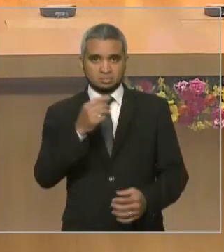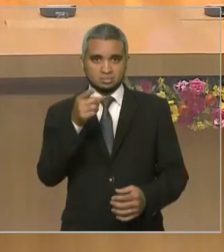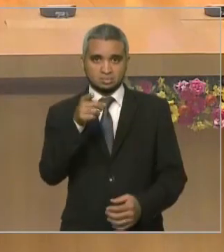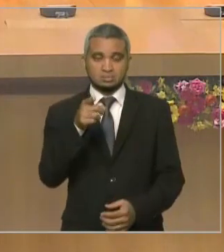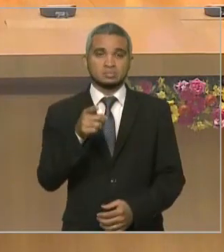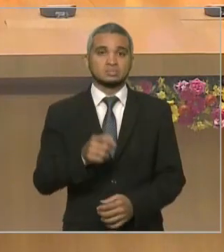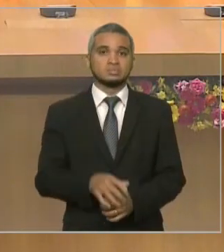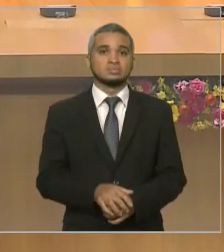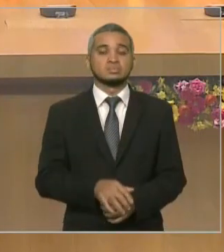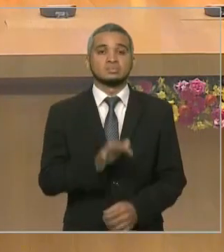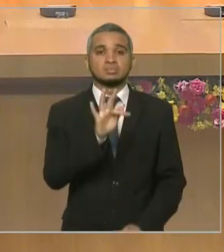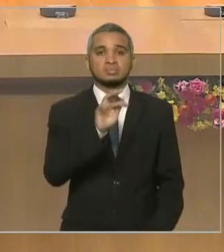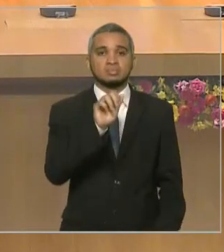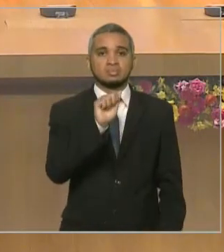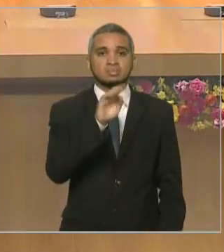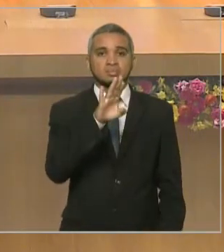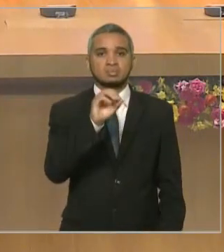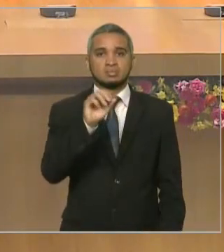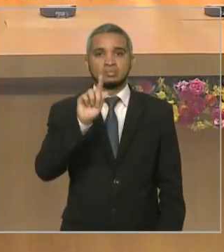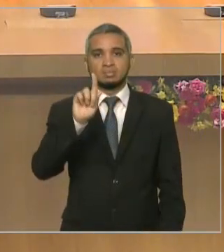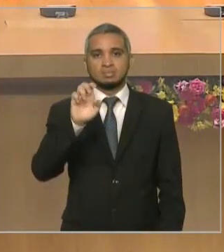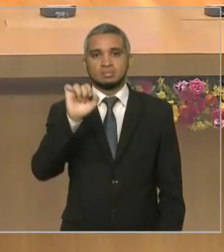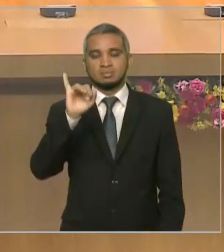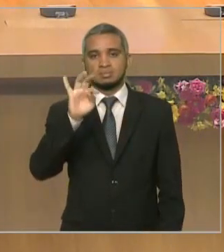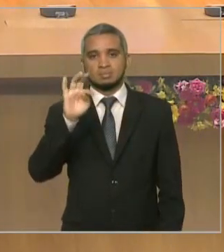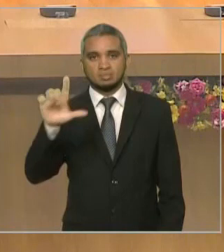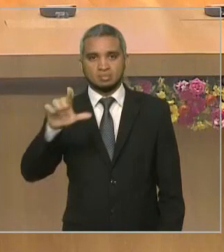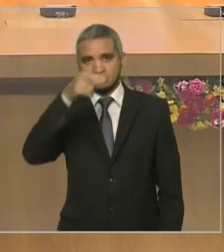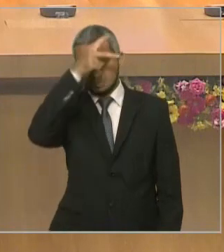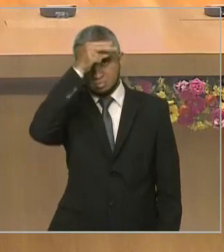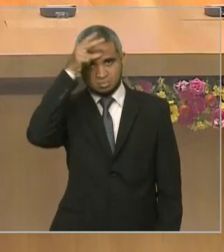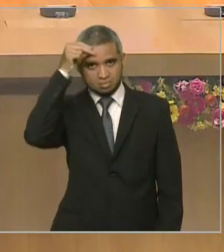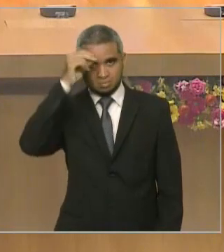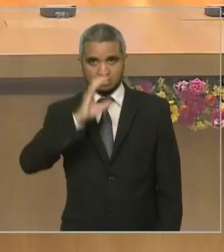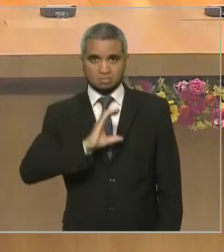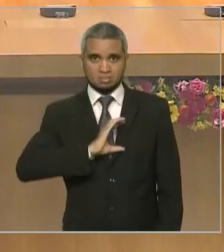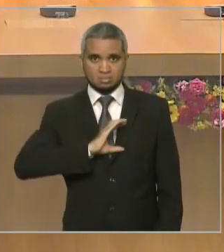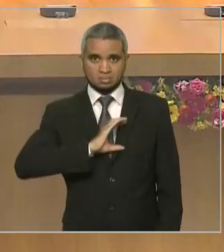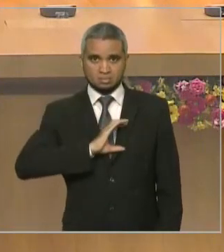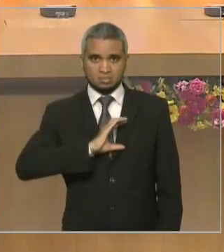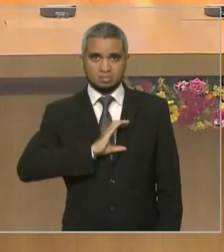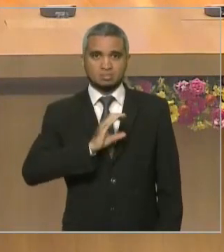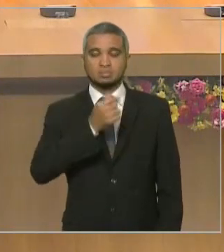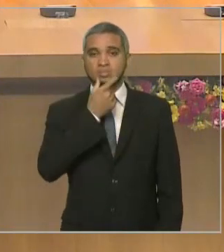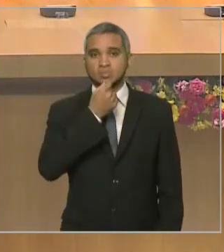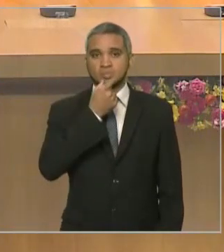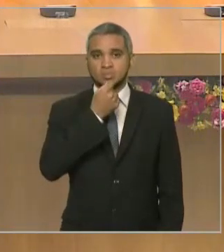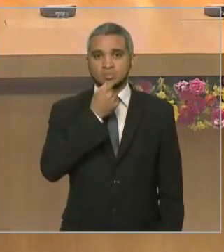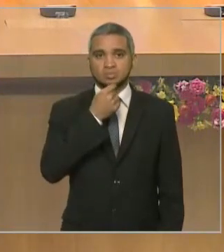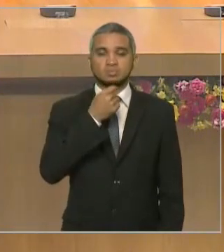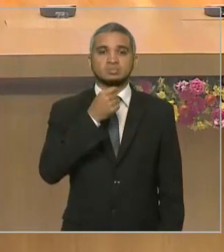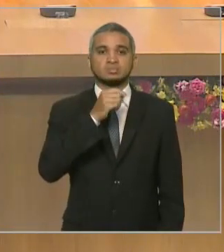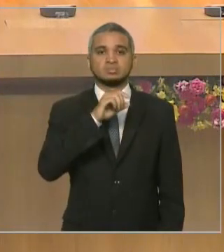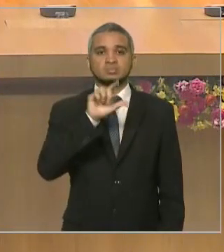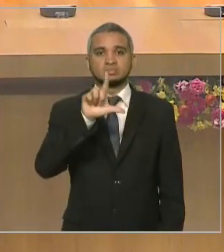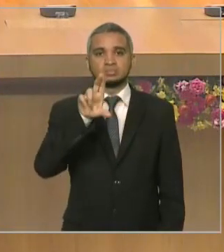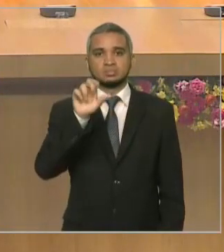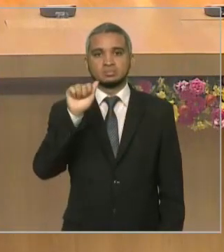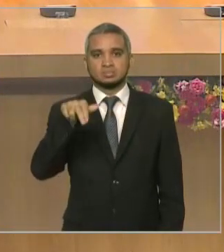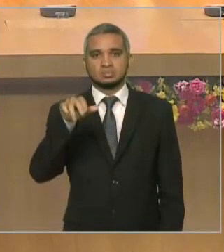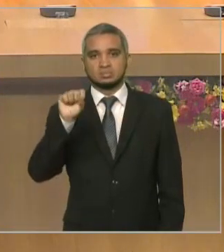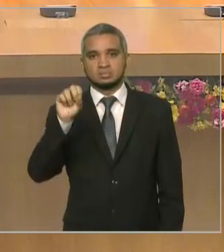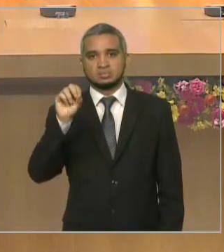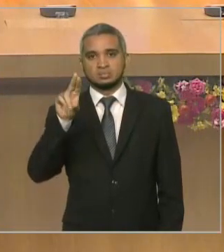Gentil, prefeito de Caxias. Excelentíssimo senhor Nan Souza, representando a Associação